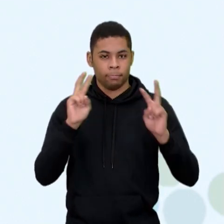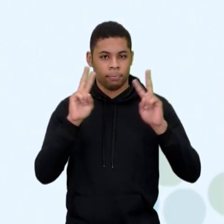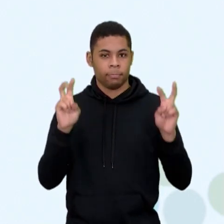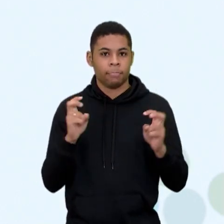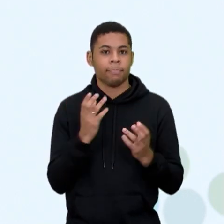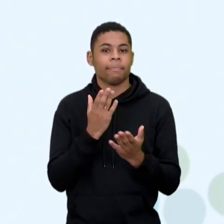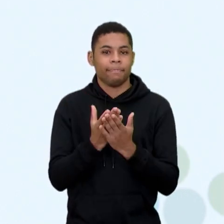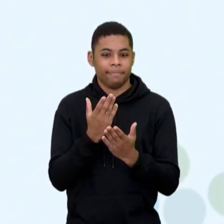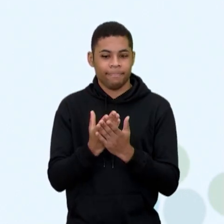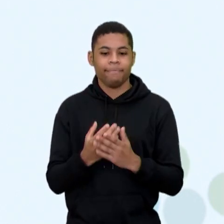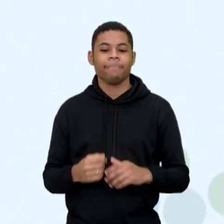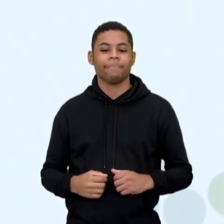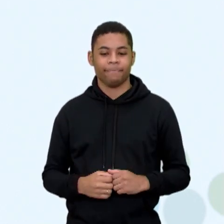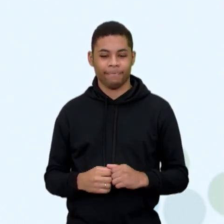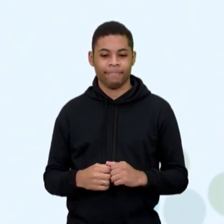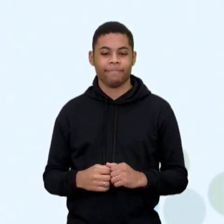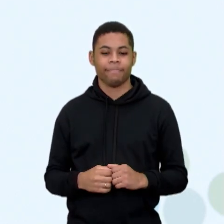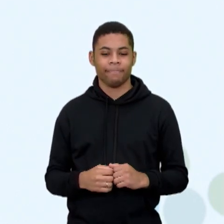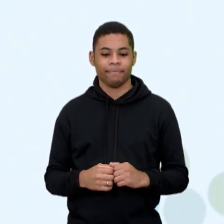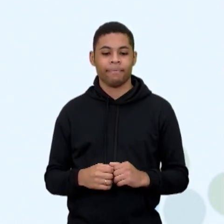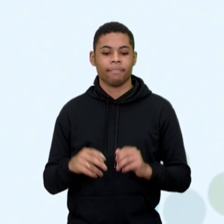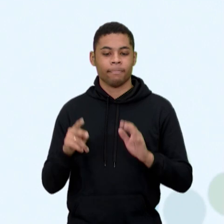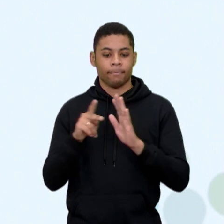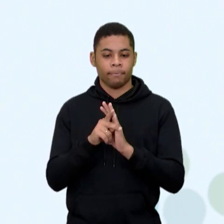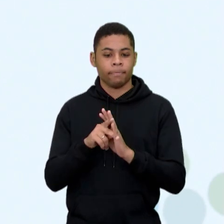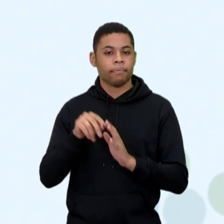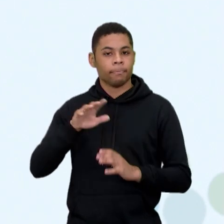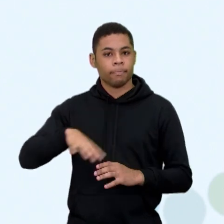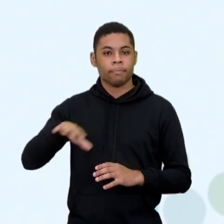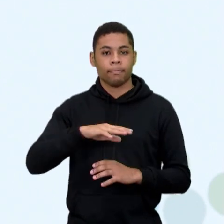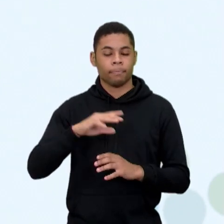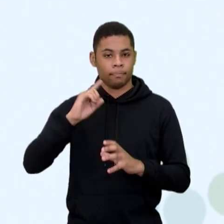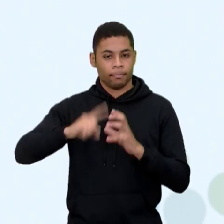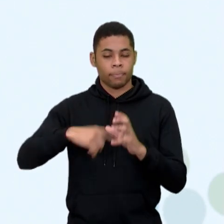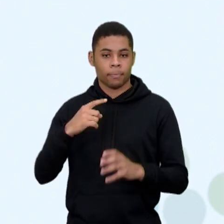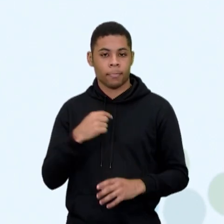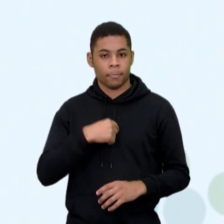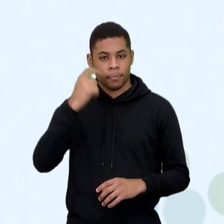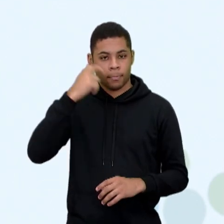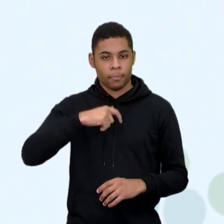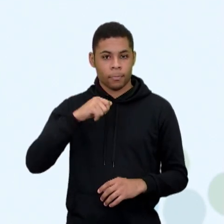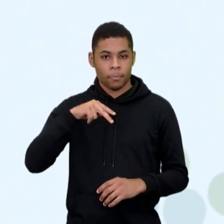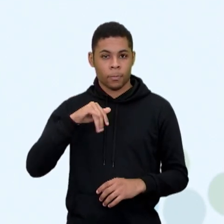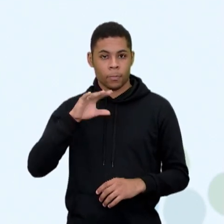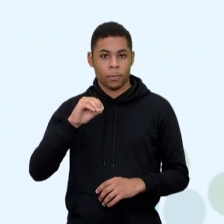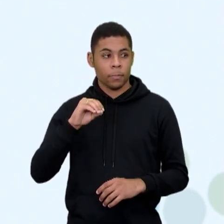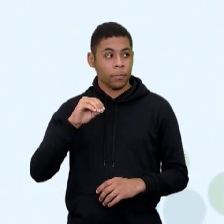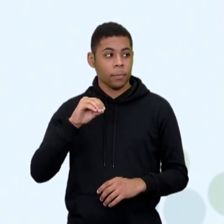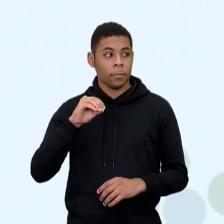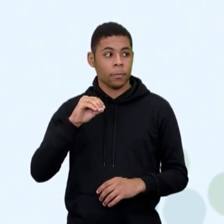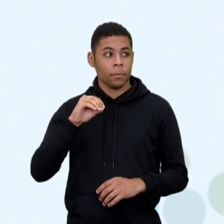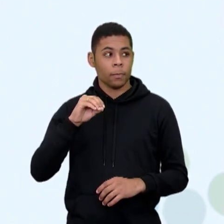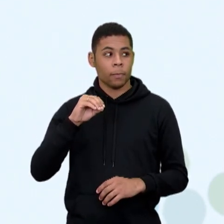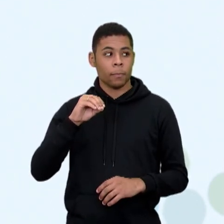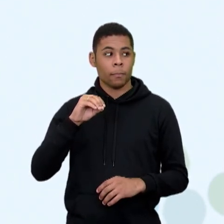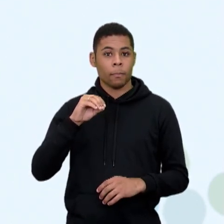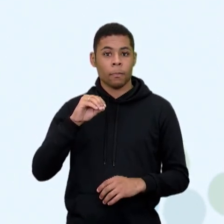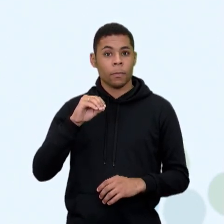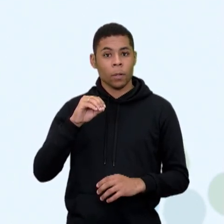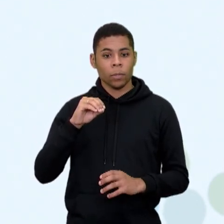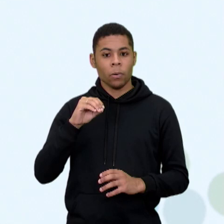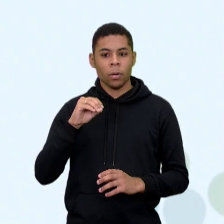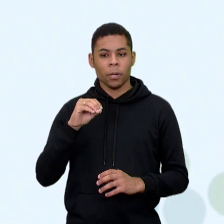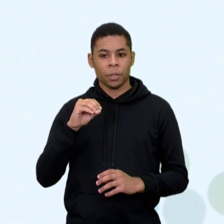aula, a estrutura interna do planeta. Meu nome é Antônio Russo Júnior, sou professor de Geografia do Centro de